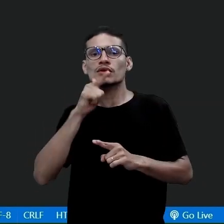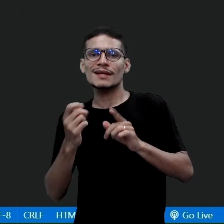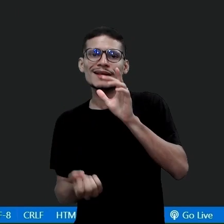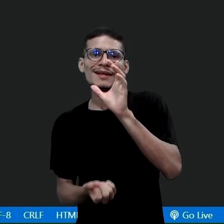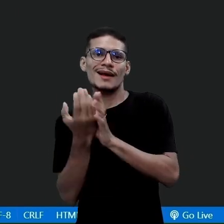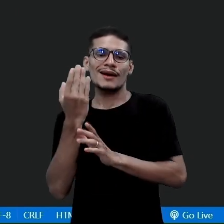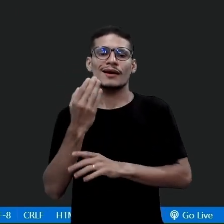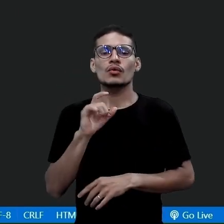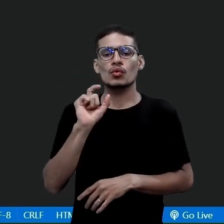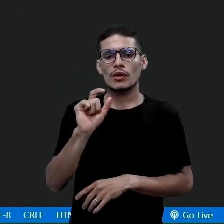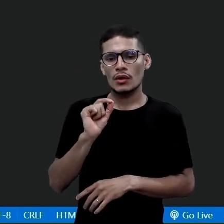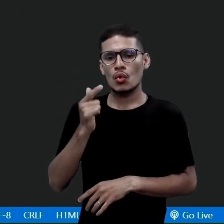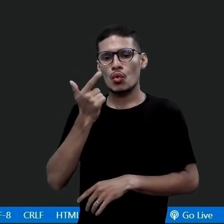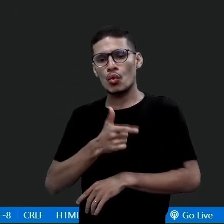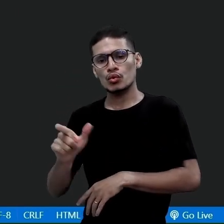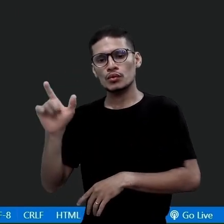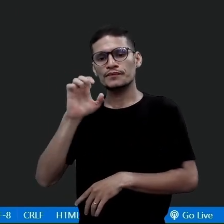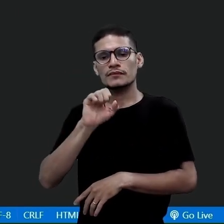Sif.